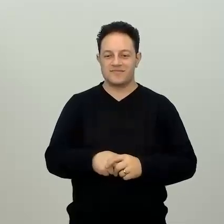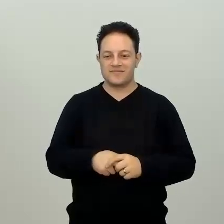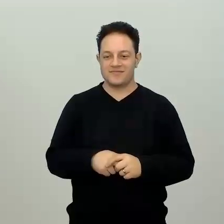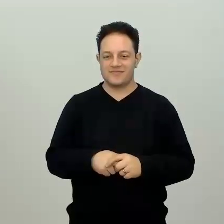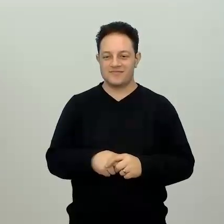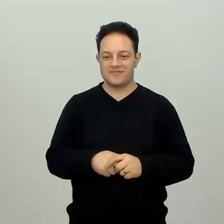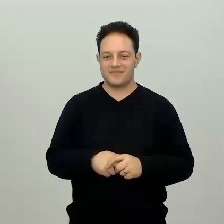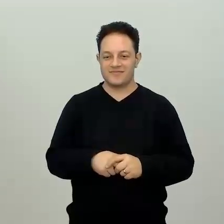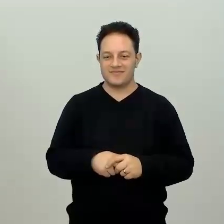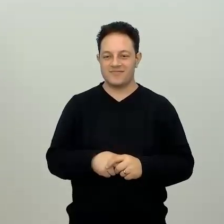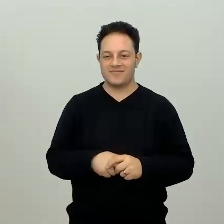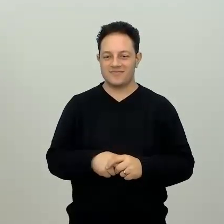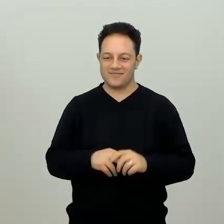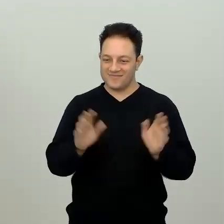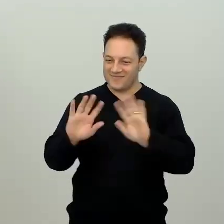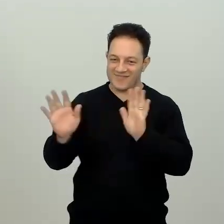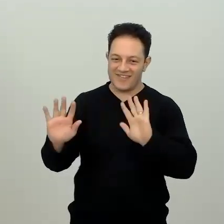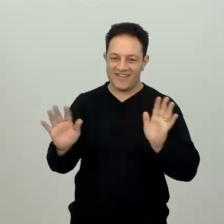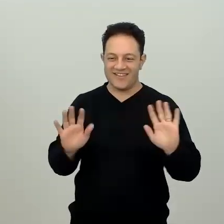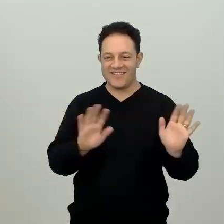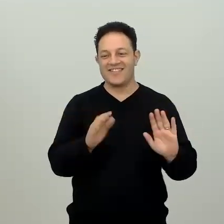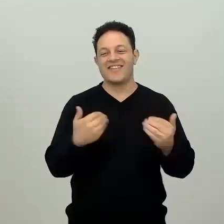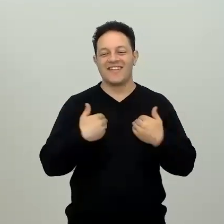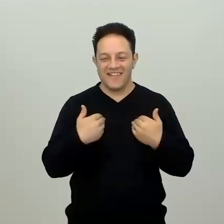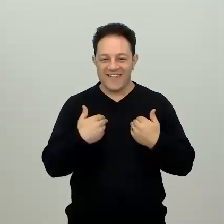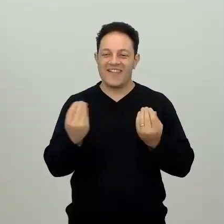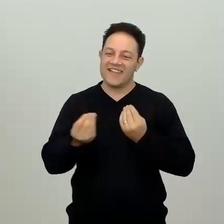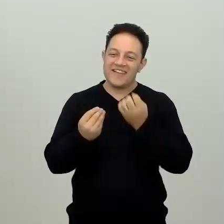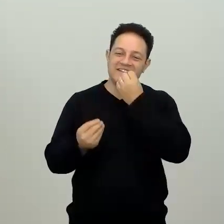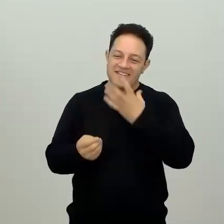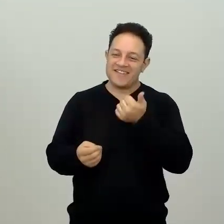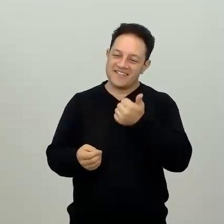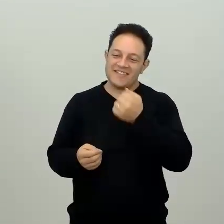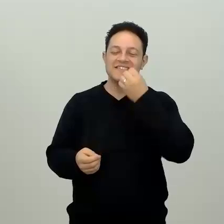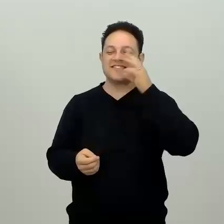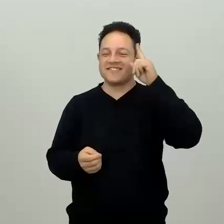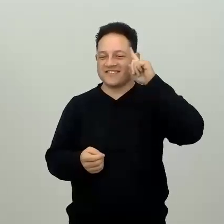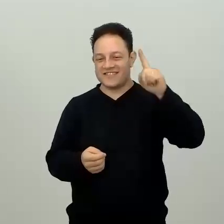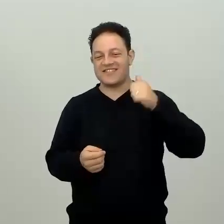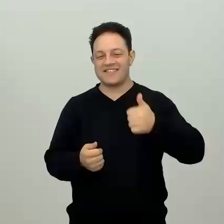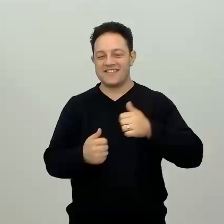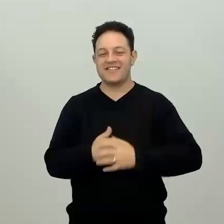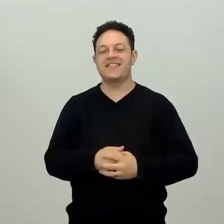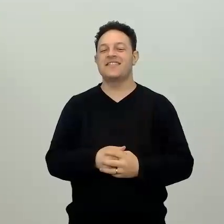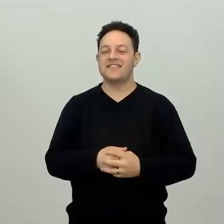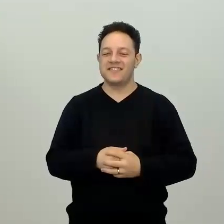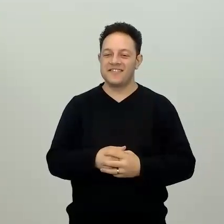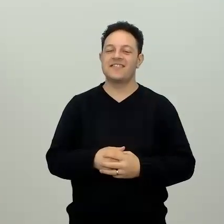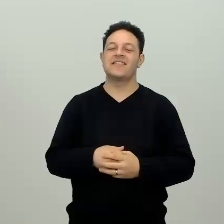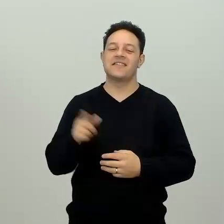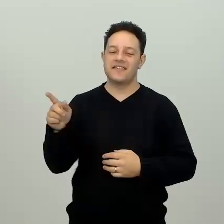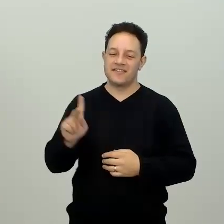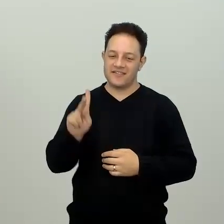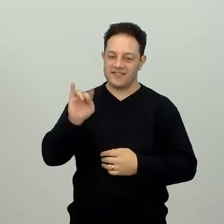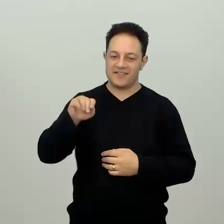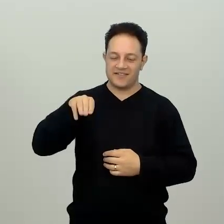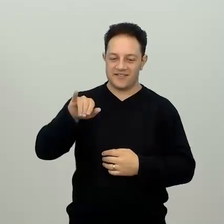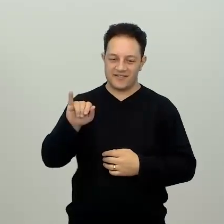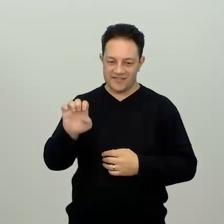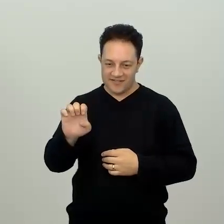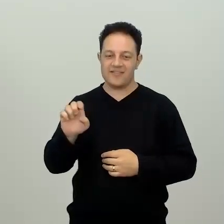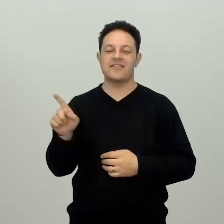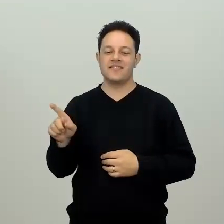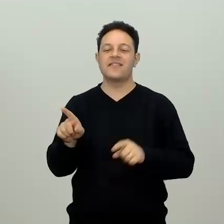Então, eu, né? Olá para todas, né? Bom dia, Kimie. Bom dia. Então, eu sou Kimie Simokomaki, formadora da